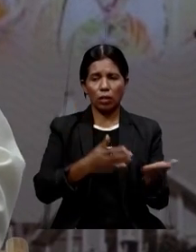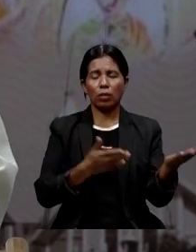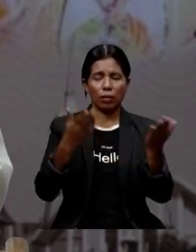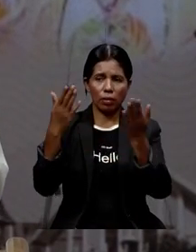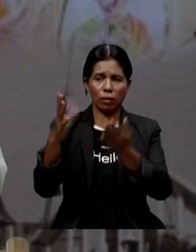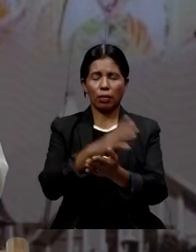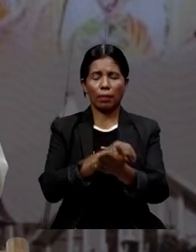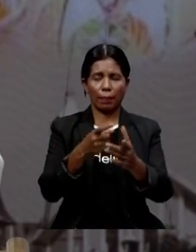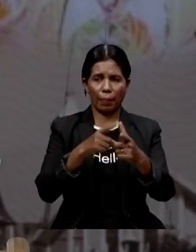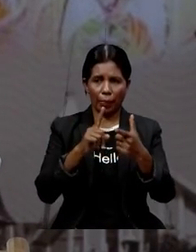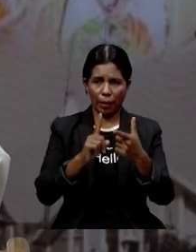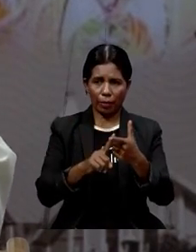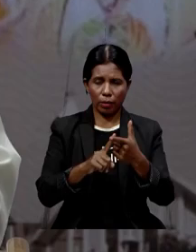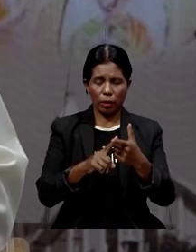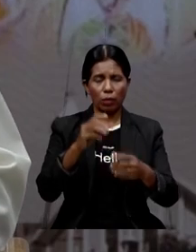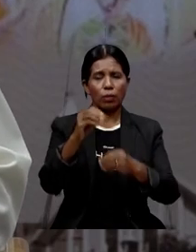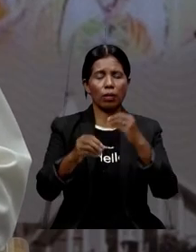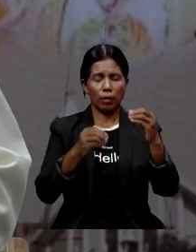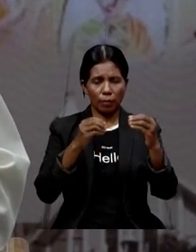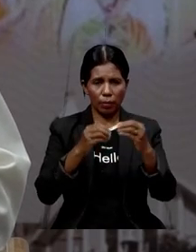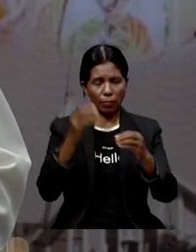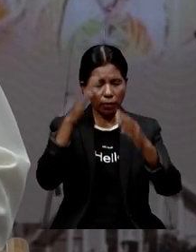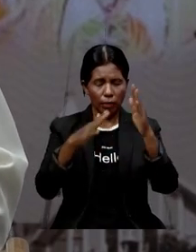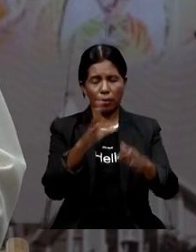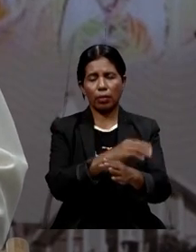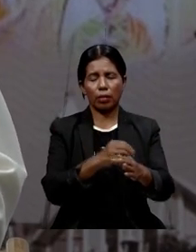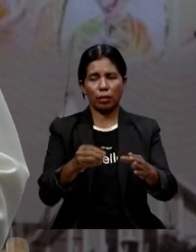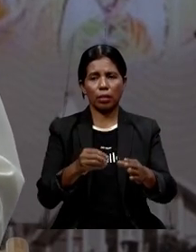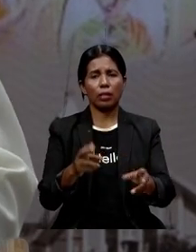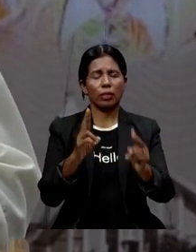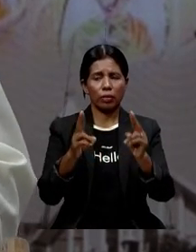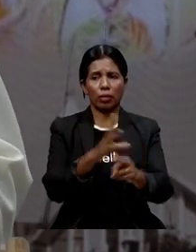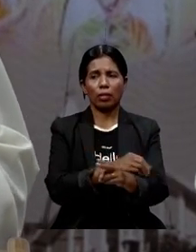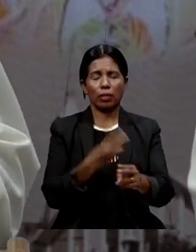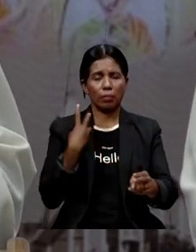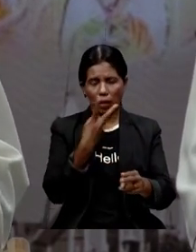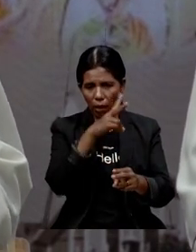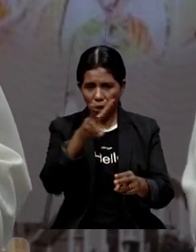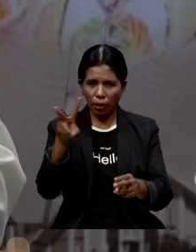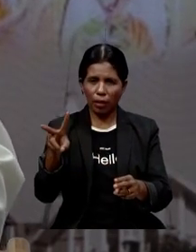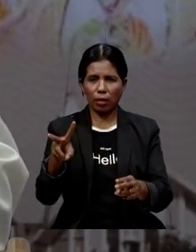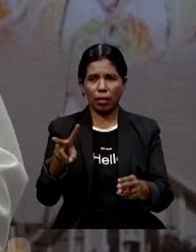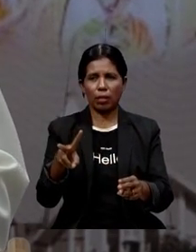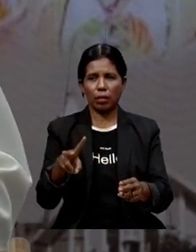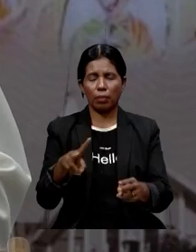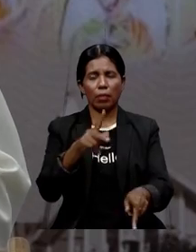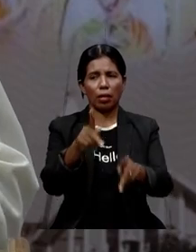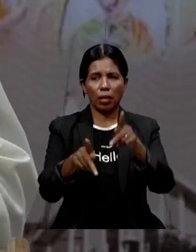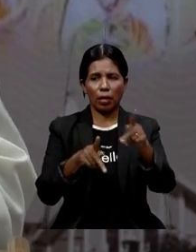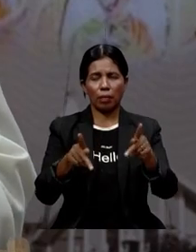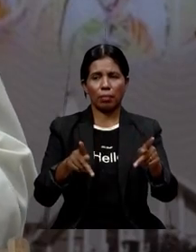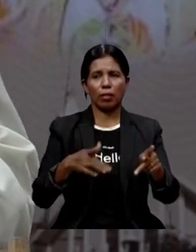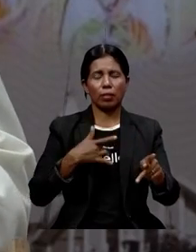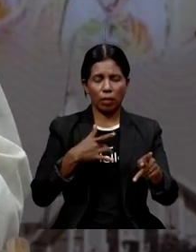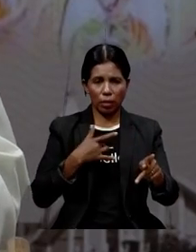muito bem por acaso da nossa parte. Às vezes ouvimos que o povo queria o